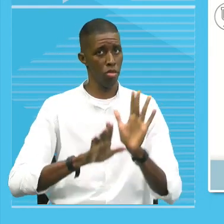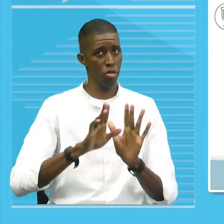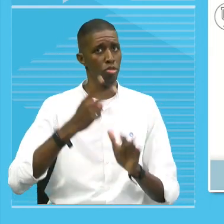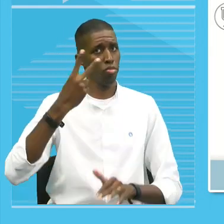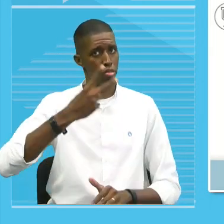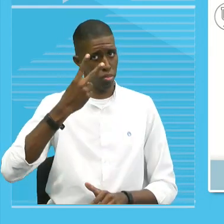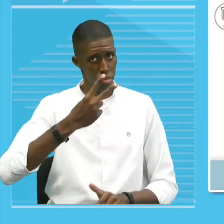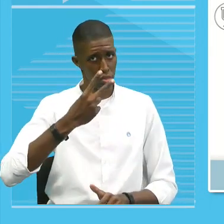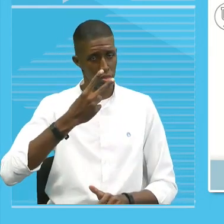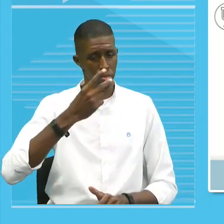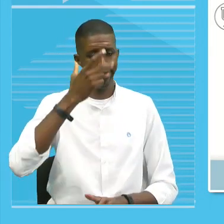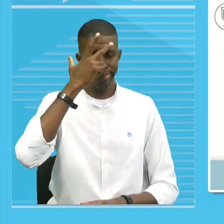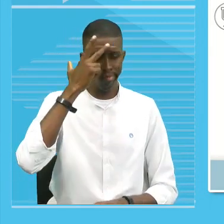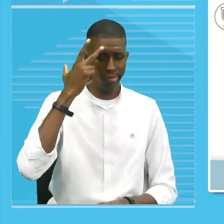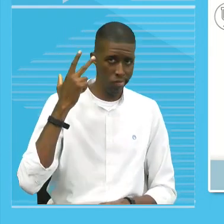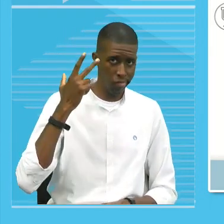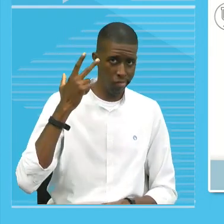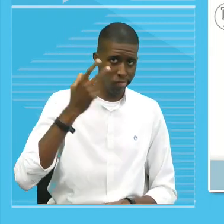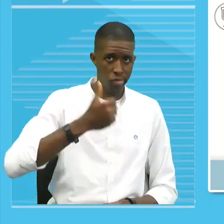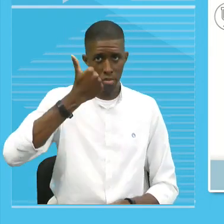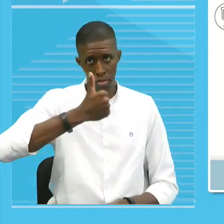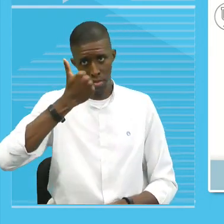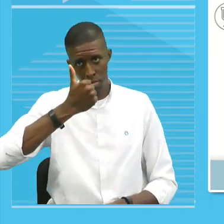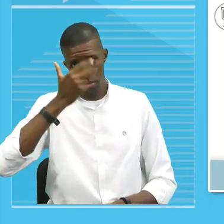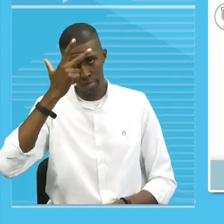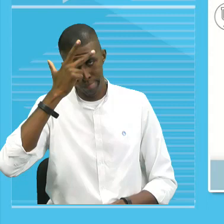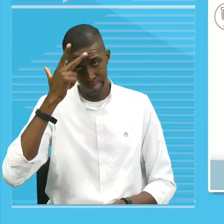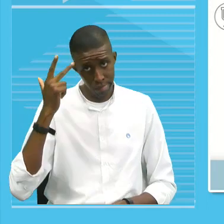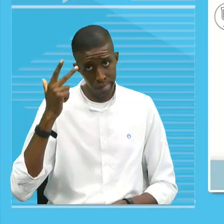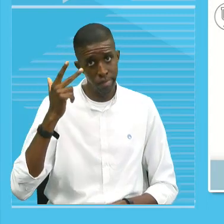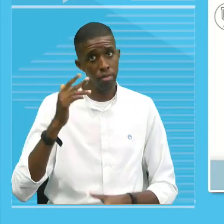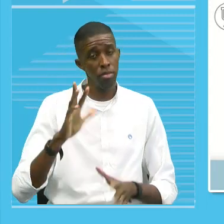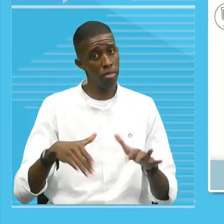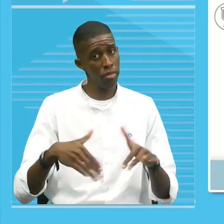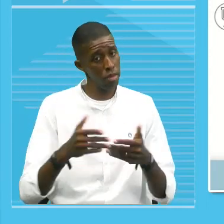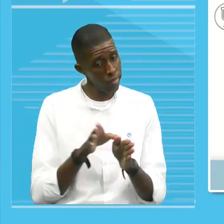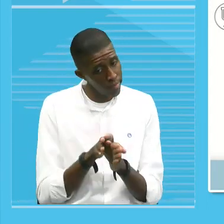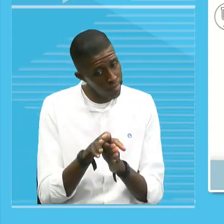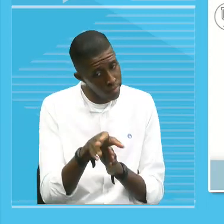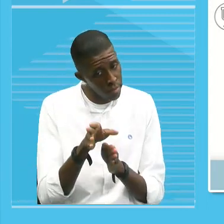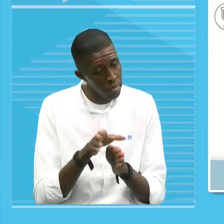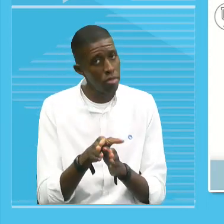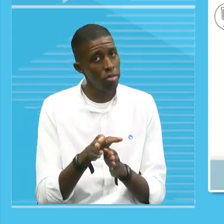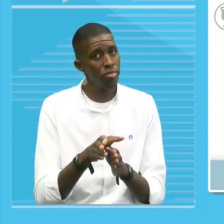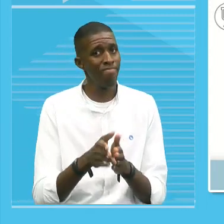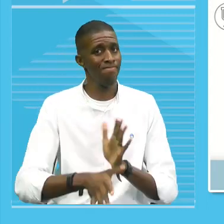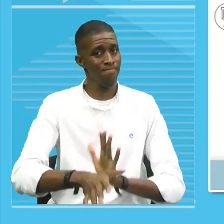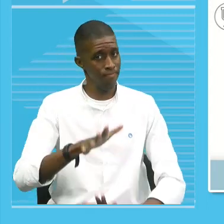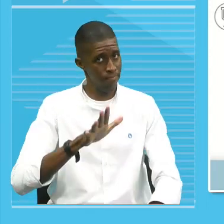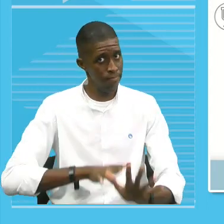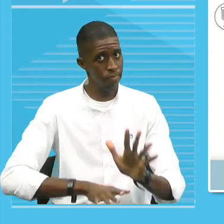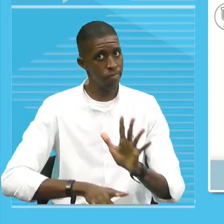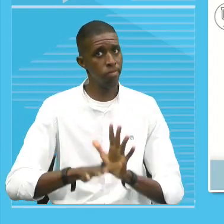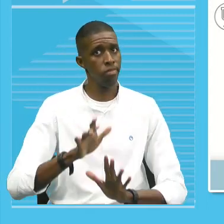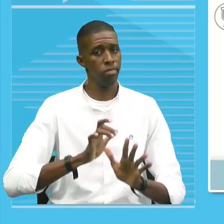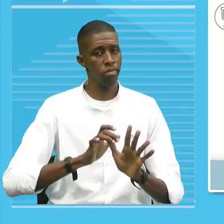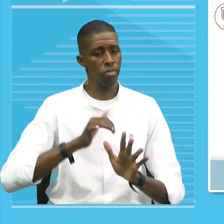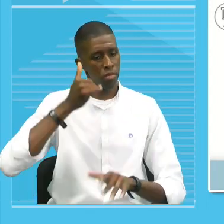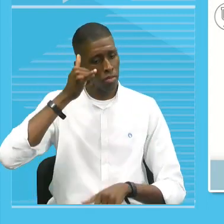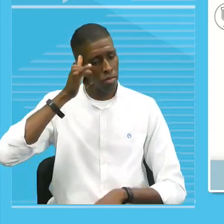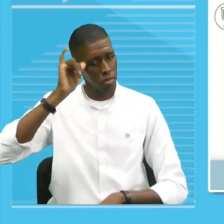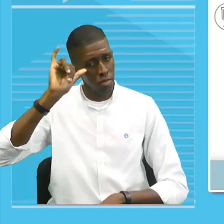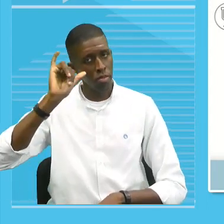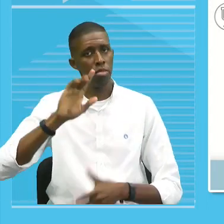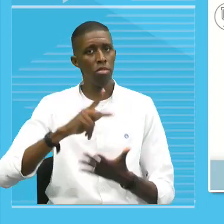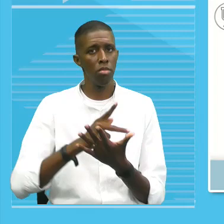a primeira pessoa cuidado aí com o complemento indireto na primeira parte era tudo terceira pessoa né ou ler ou